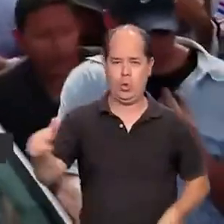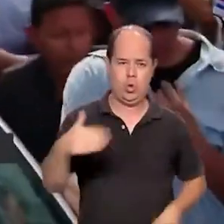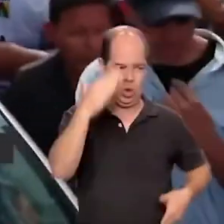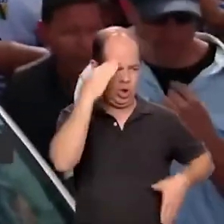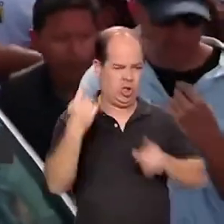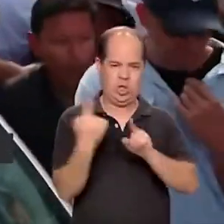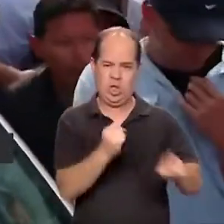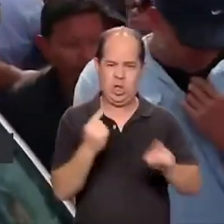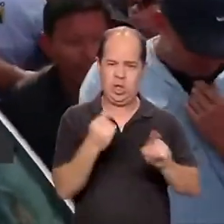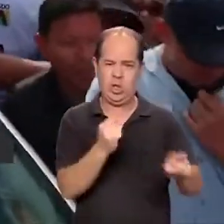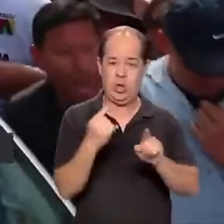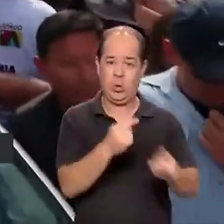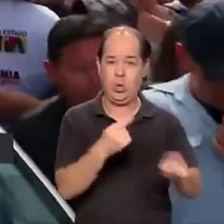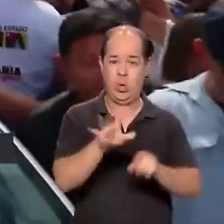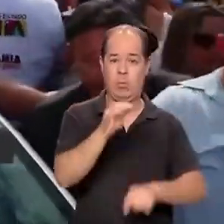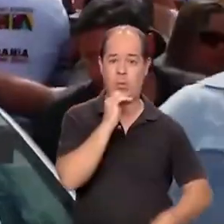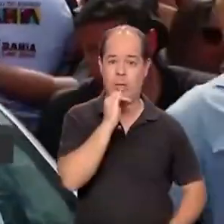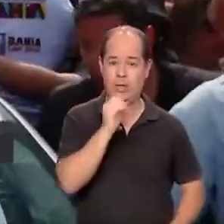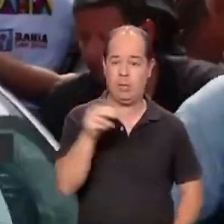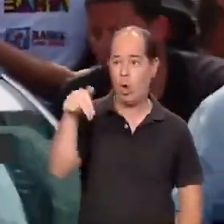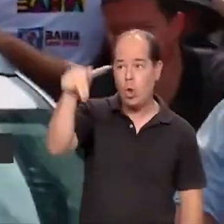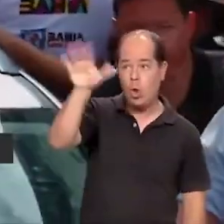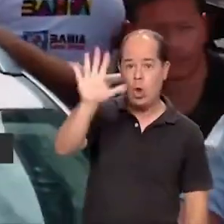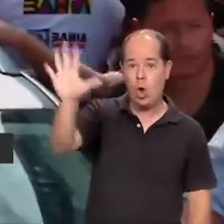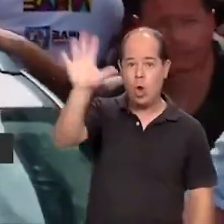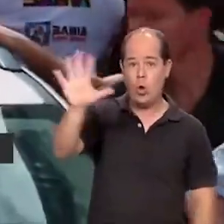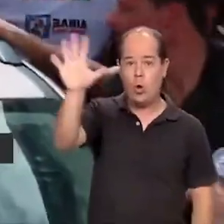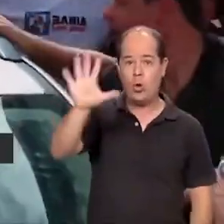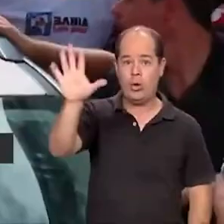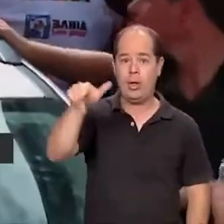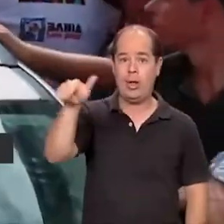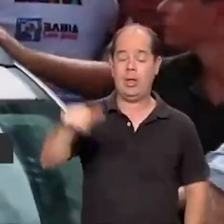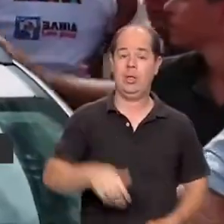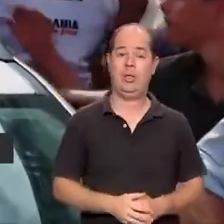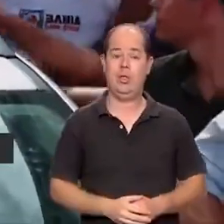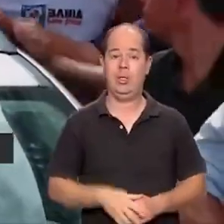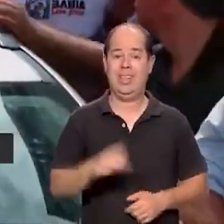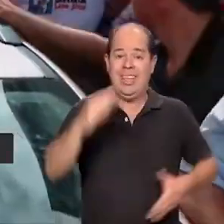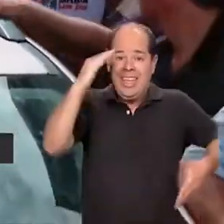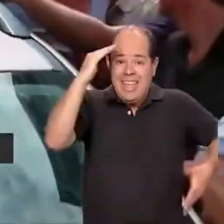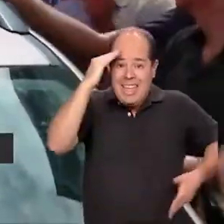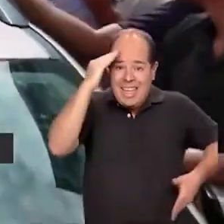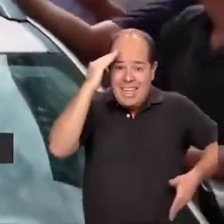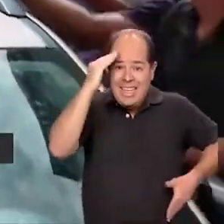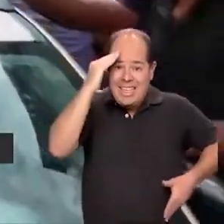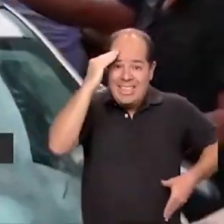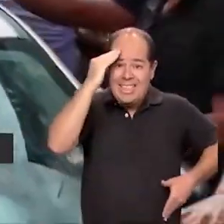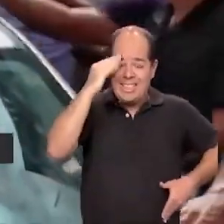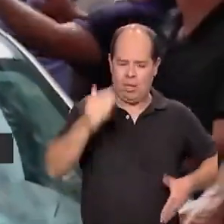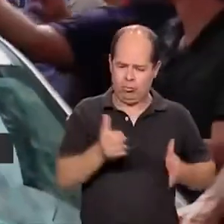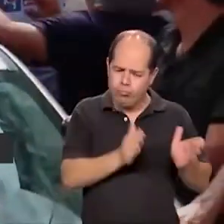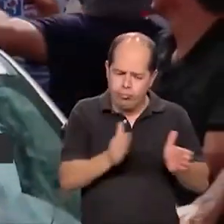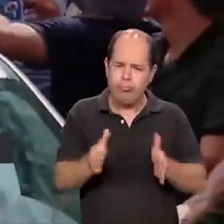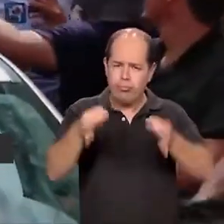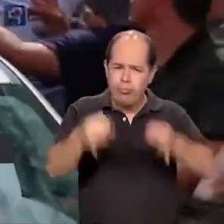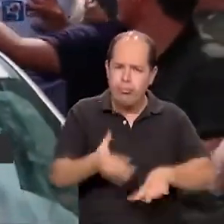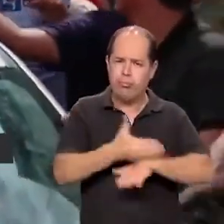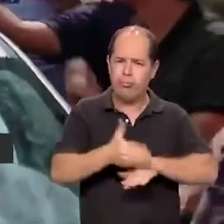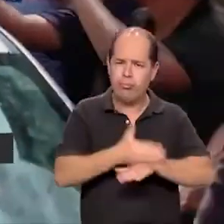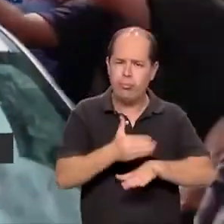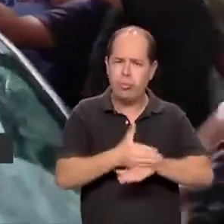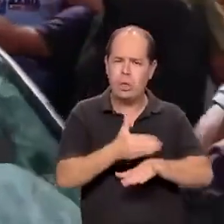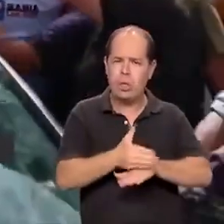No Nordeste brasileiro, por exemplo, a ausência quase total de um exército organizado,